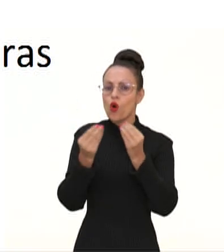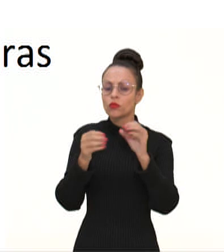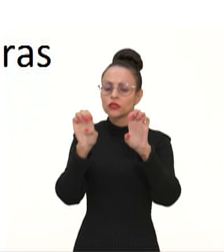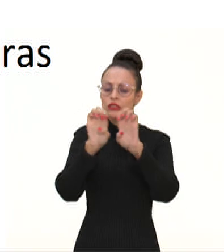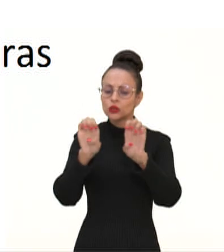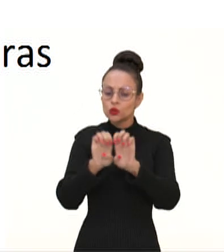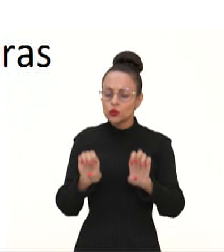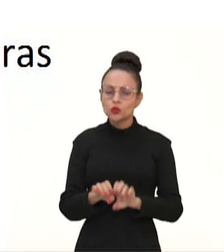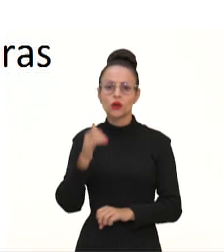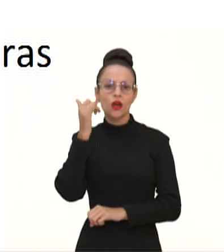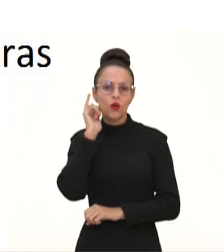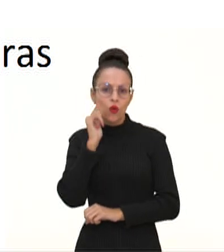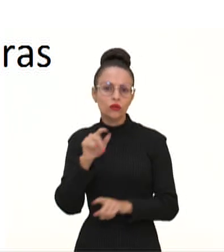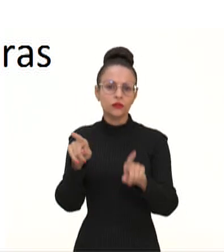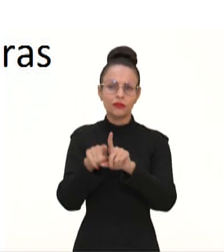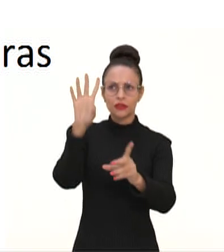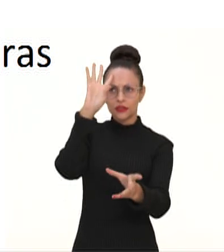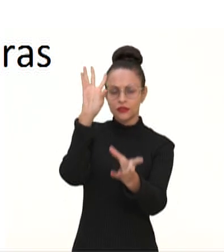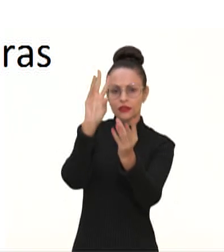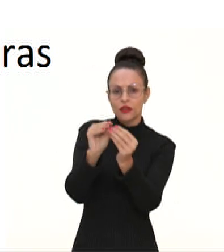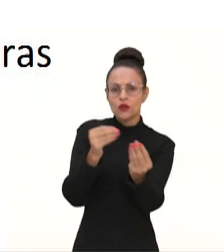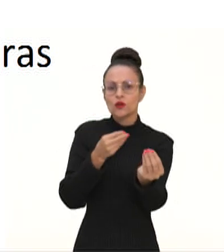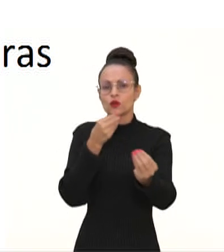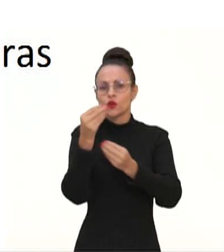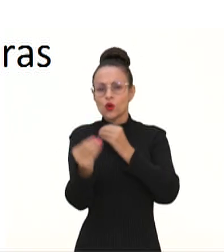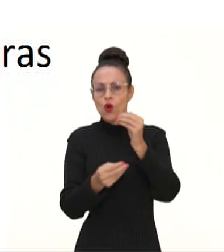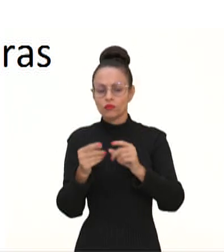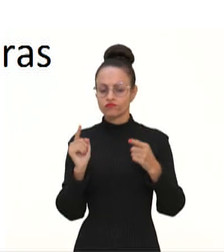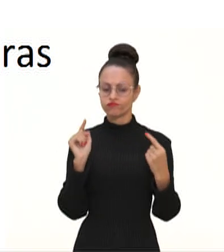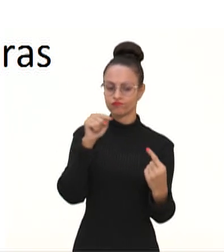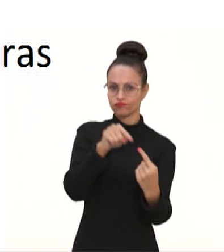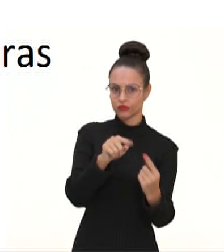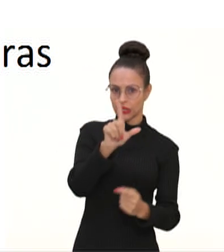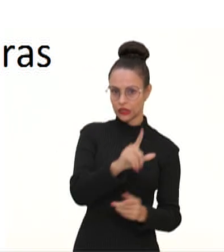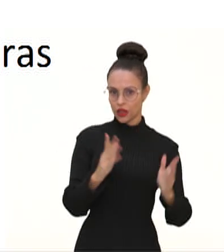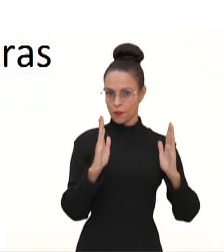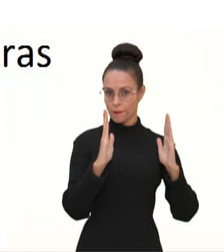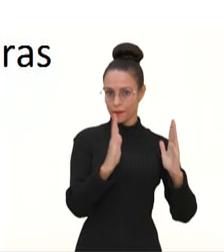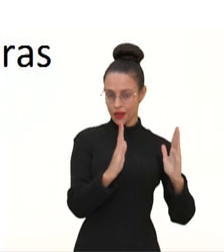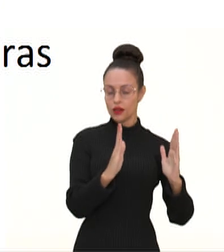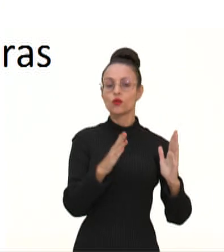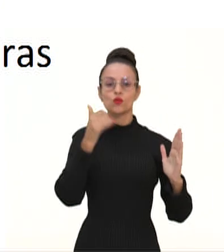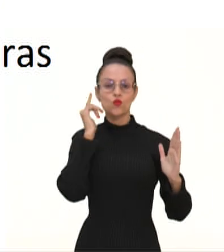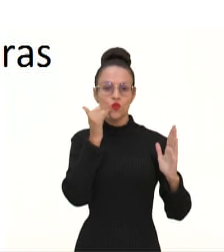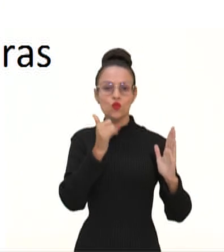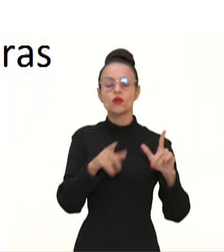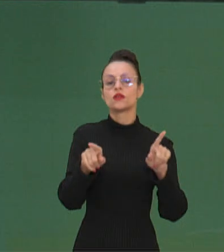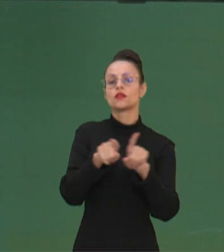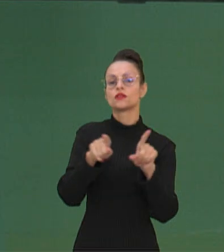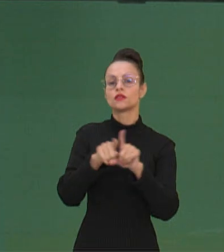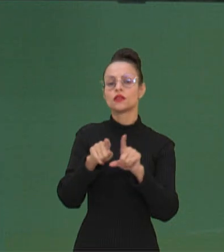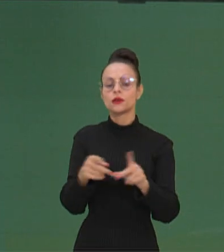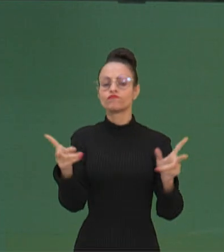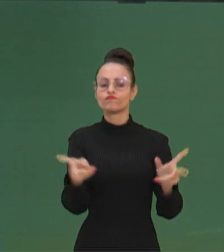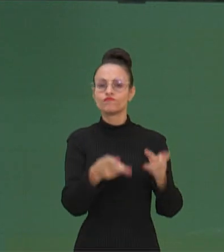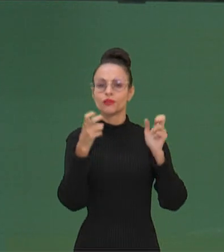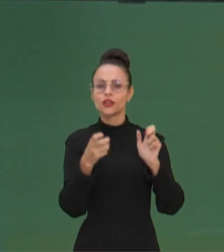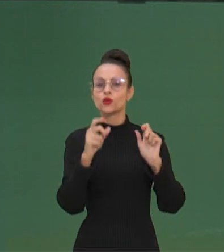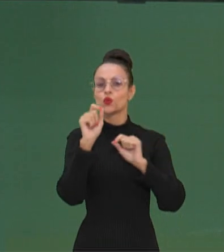um conto de acordo com as condições literárias do período e reconhecer o funcionamento de figuras